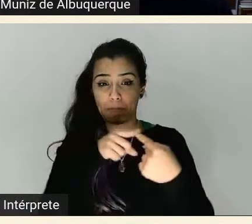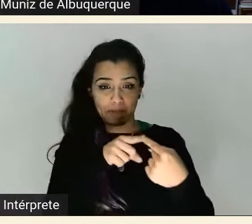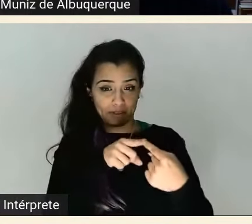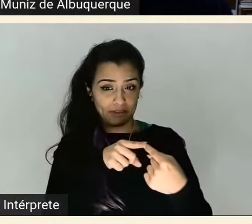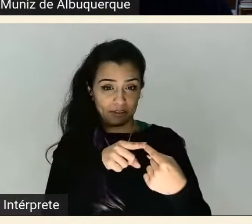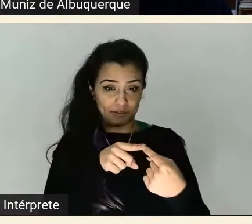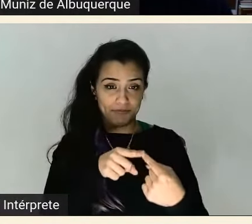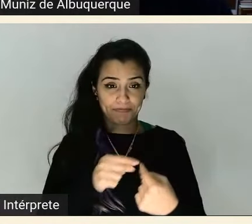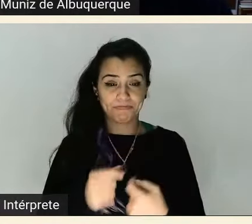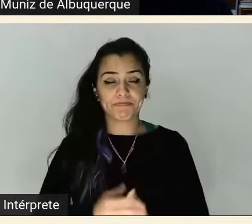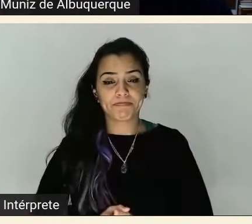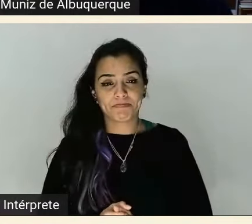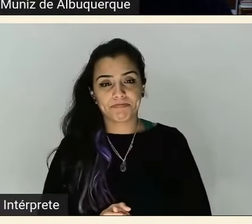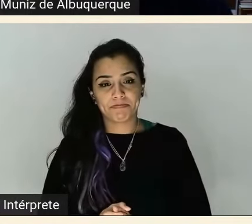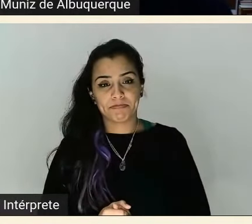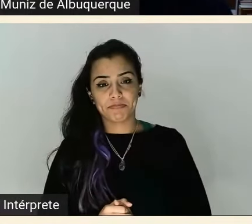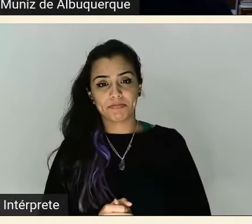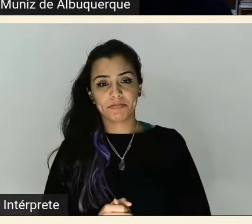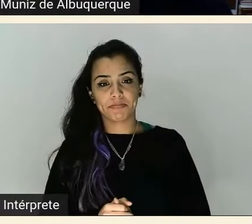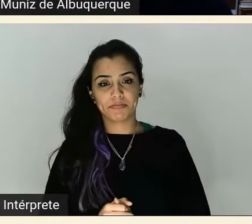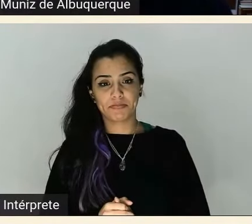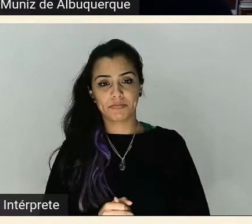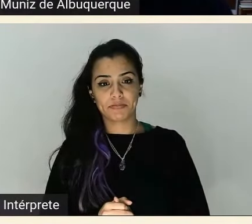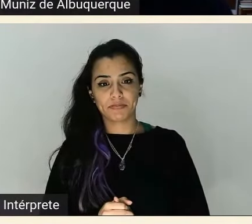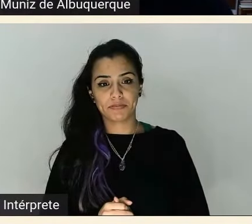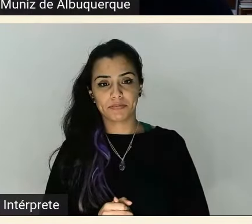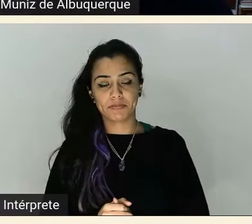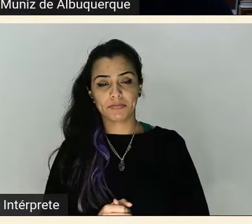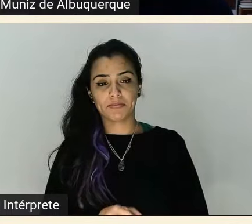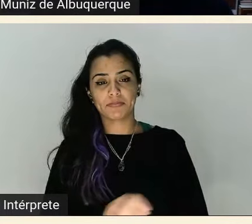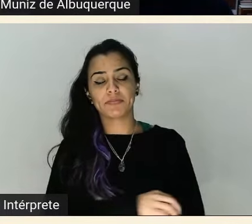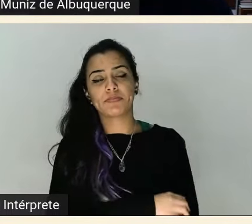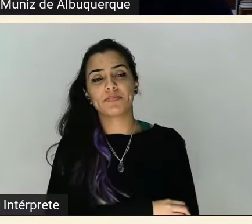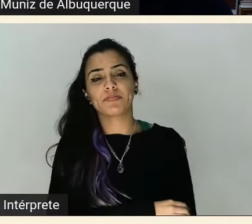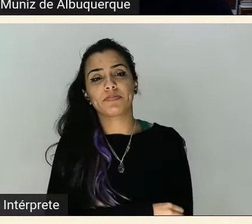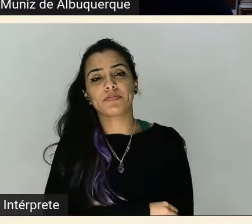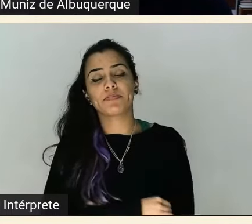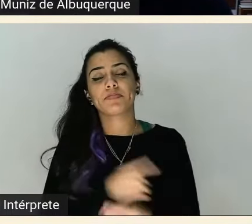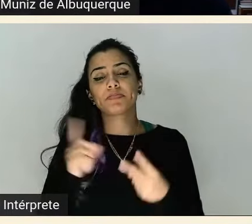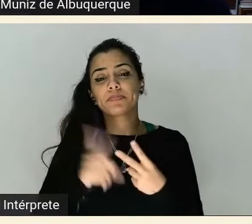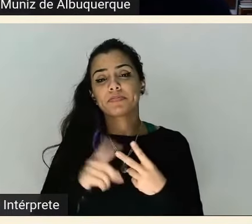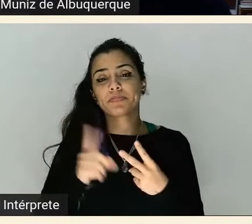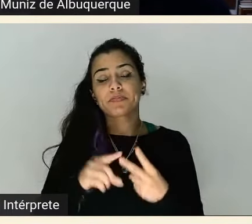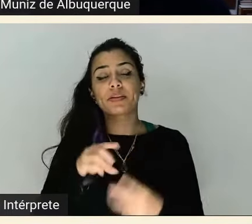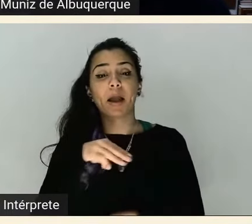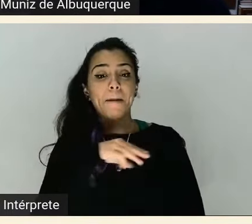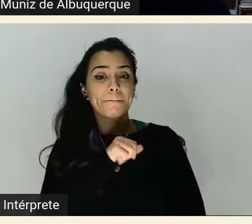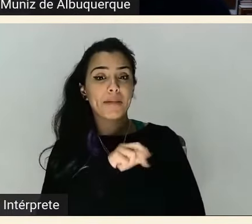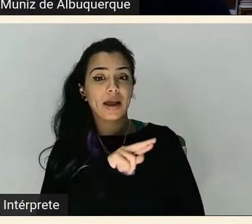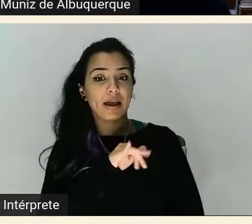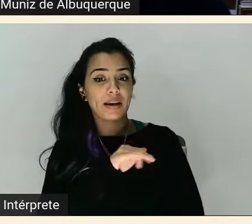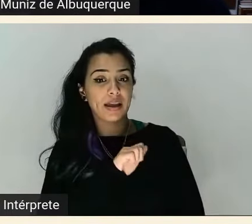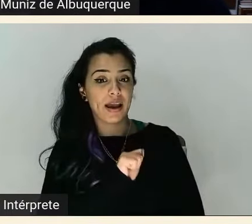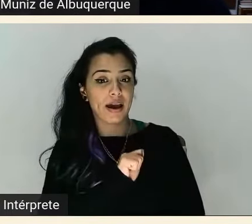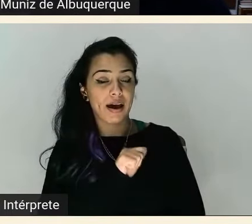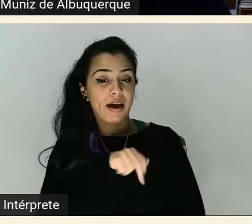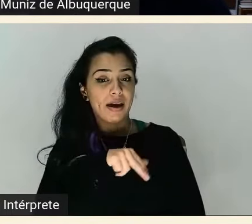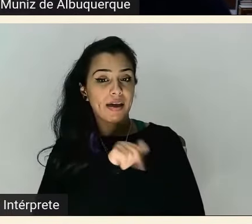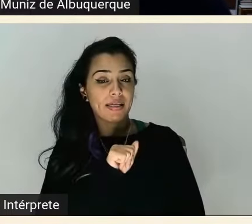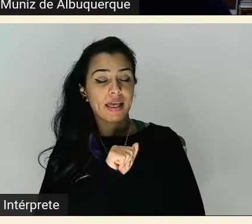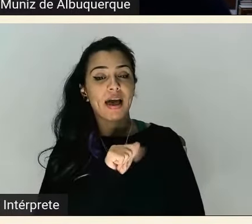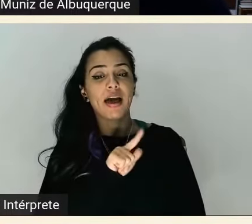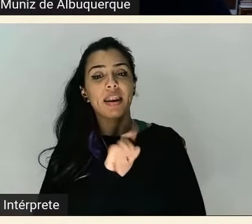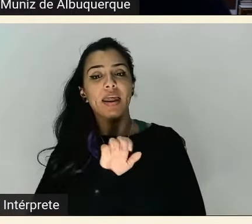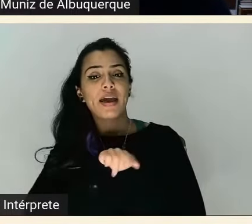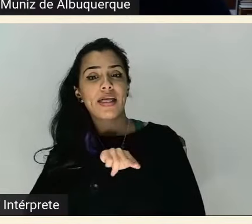te cita, assim, entre aspas. E, na sequência, Mariana Leme pede para você, pergunta se você considera